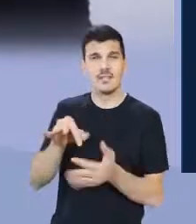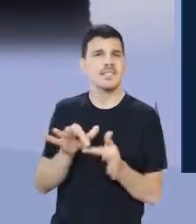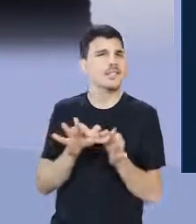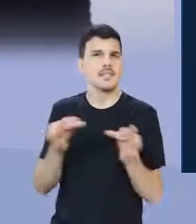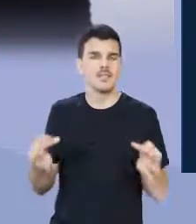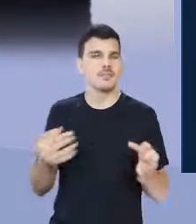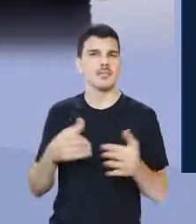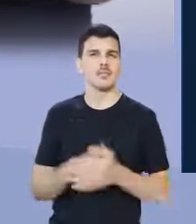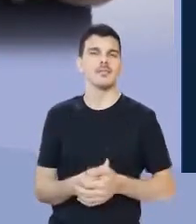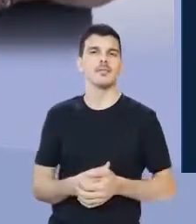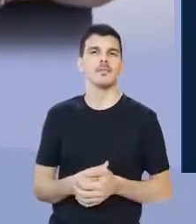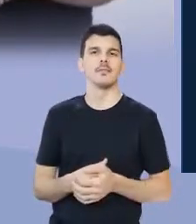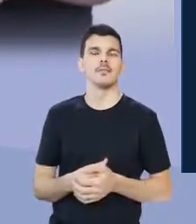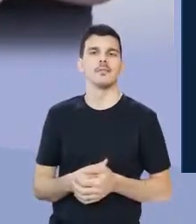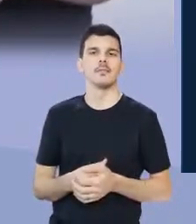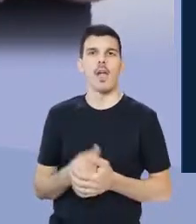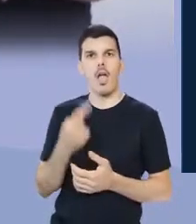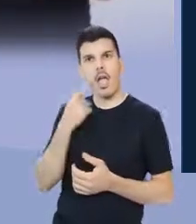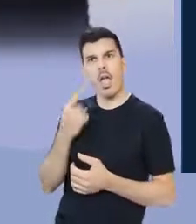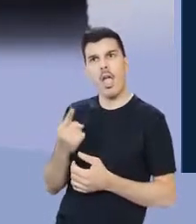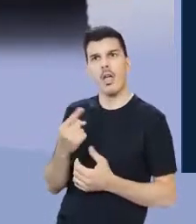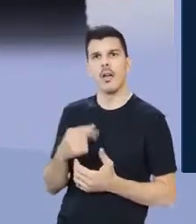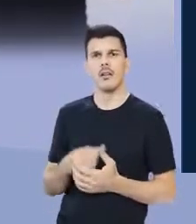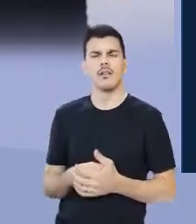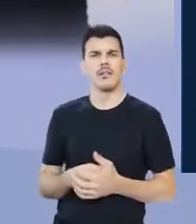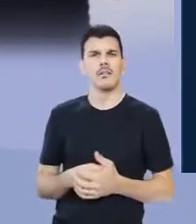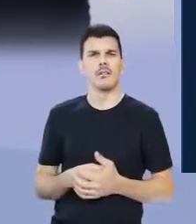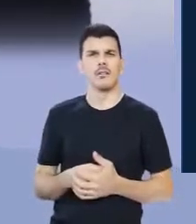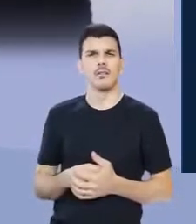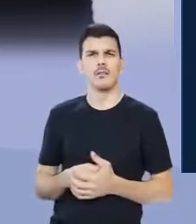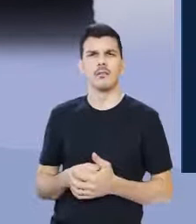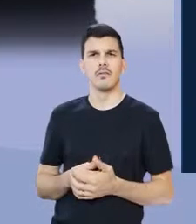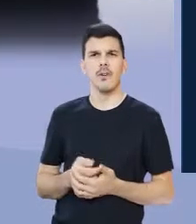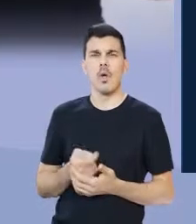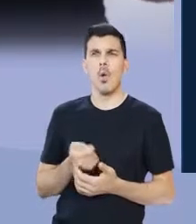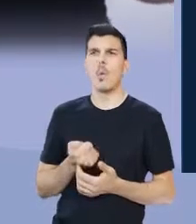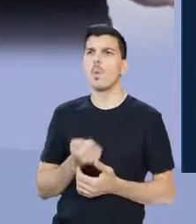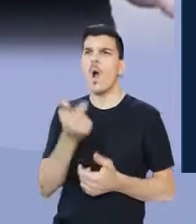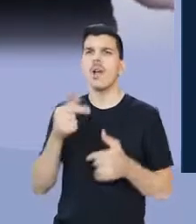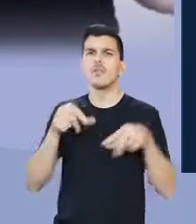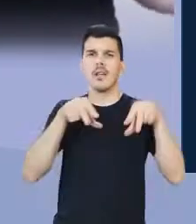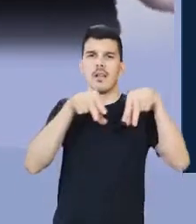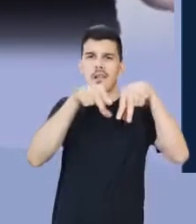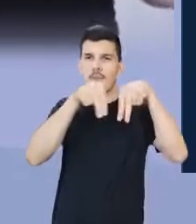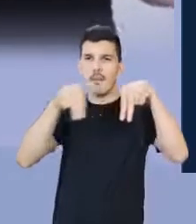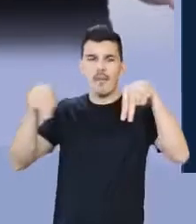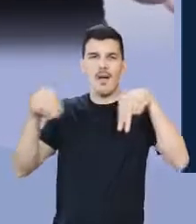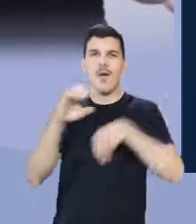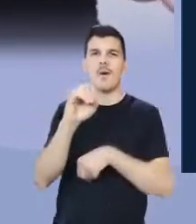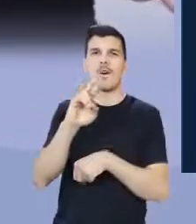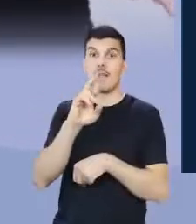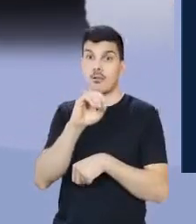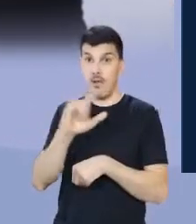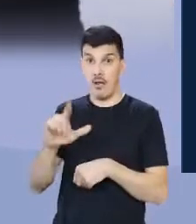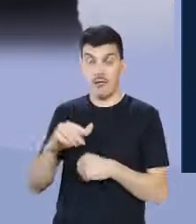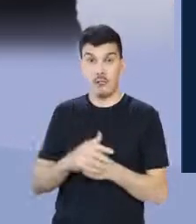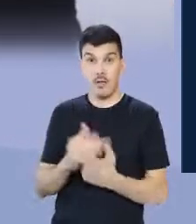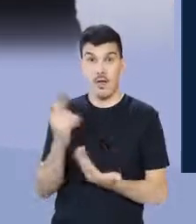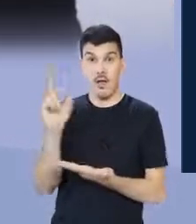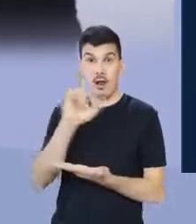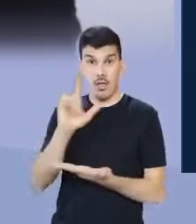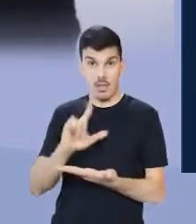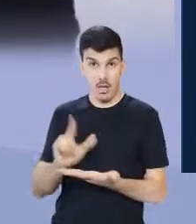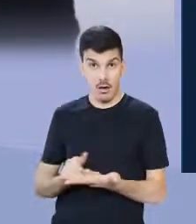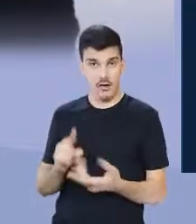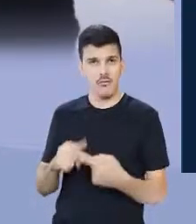folhetos toscos. E aí você vai dizer, mas professor, isso é quase um cordel? Isso é uma